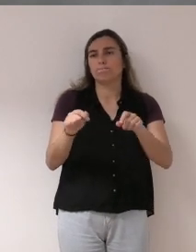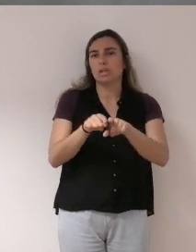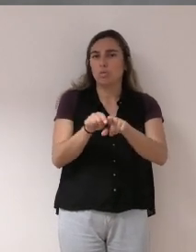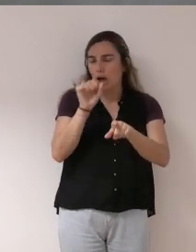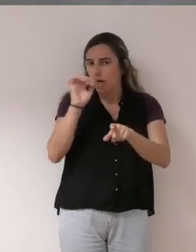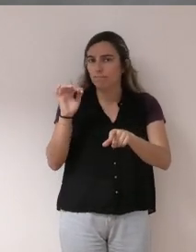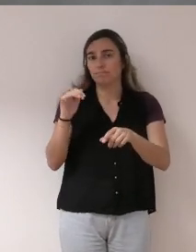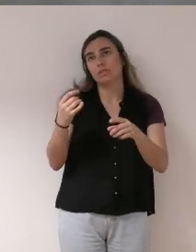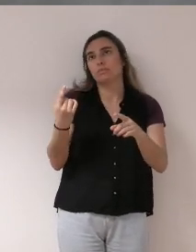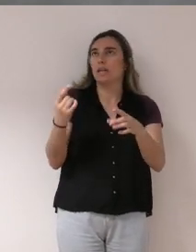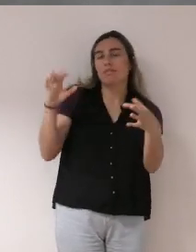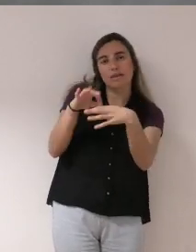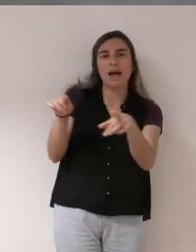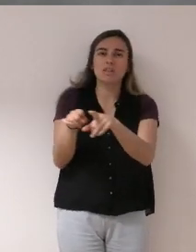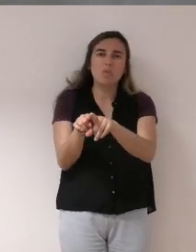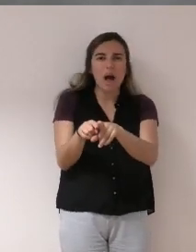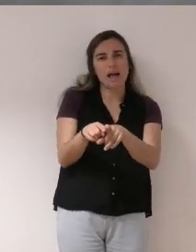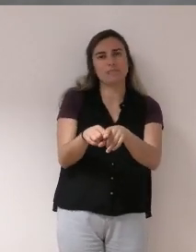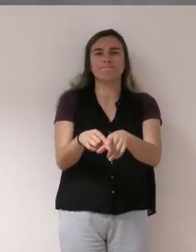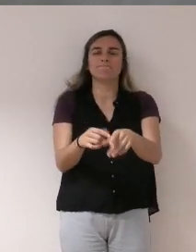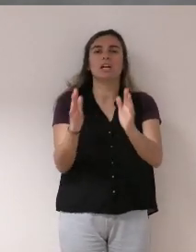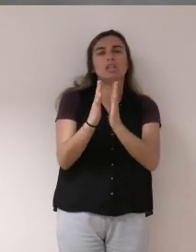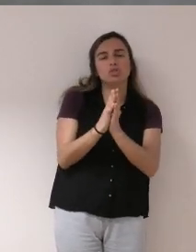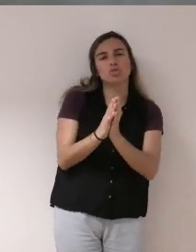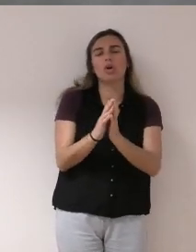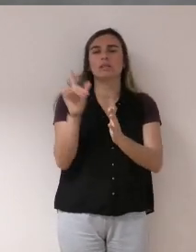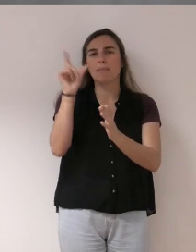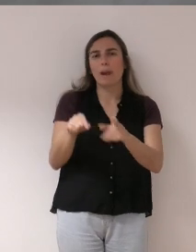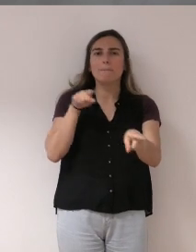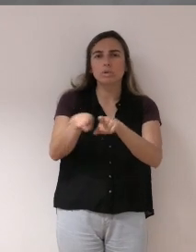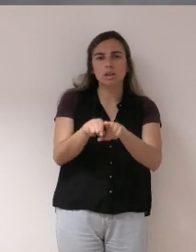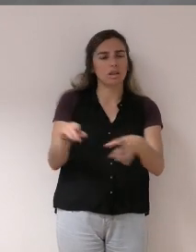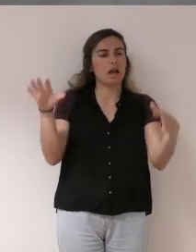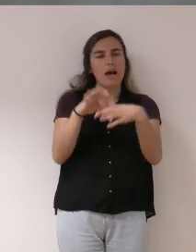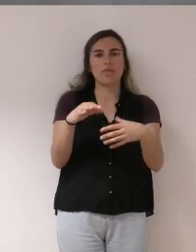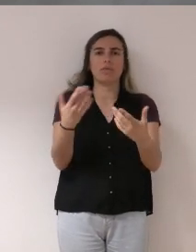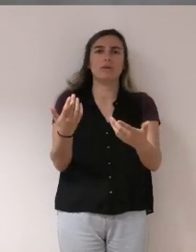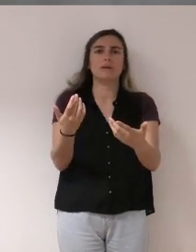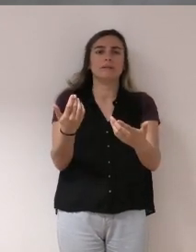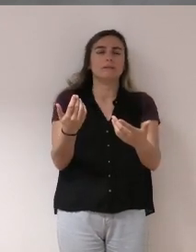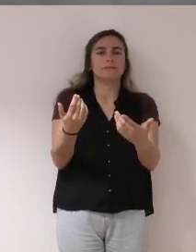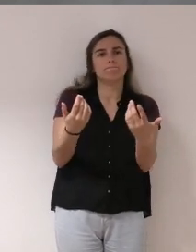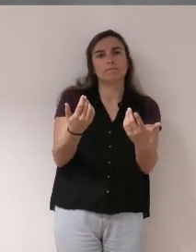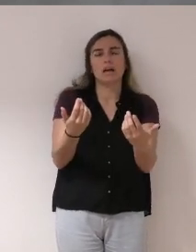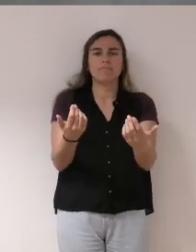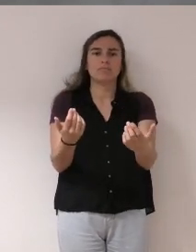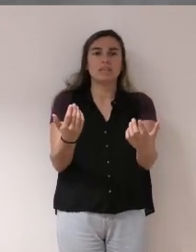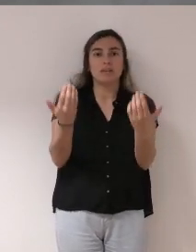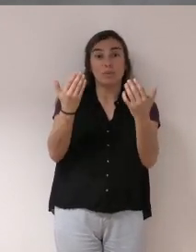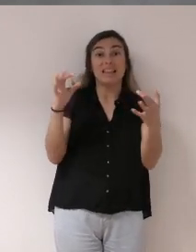protestos de natureza religiosa ou de natureza política quanto ao conteúdo de alguns trabalhos plásticos.